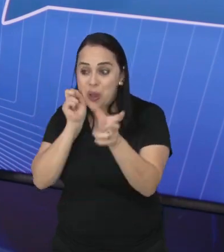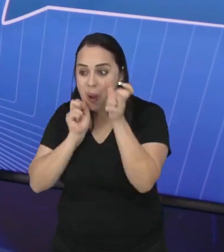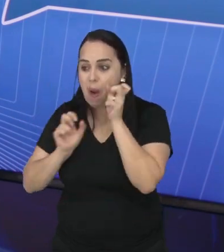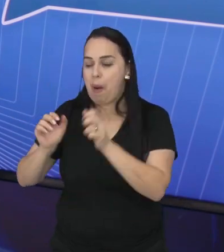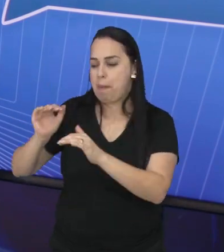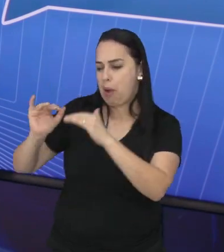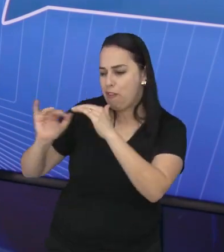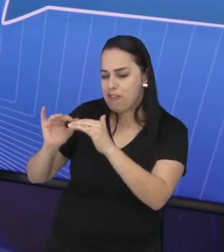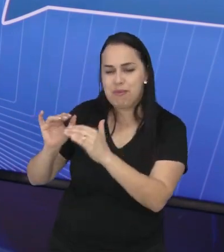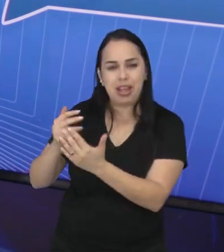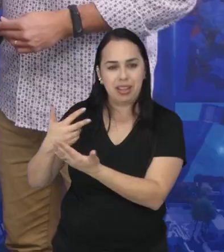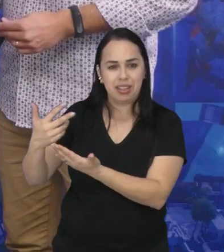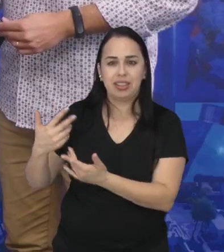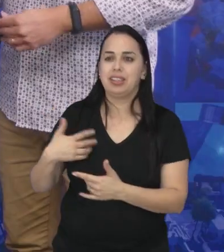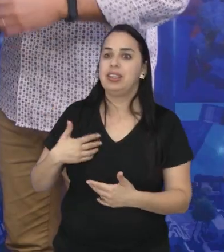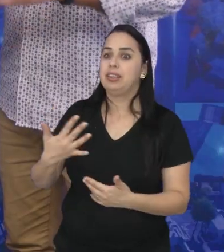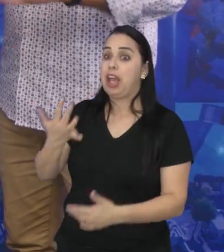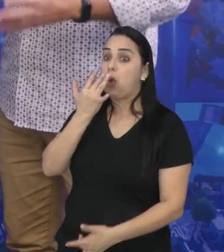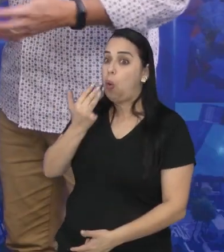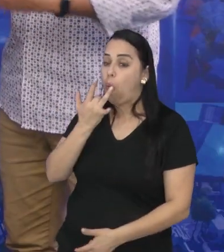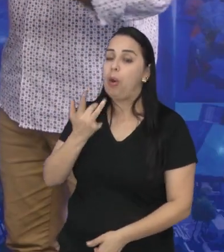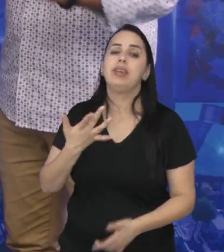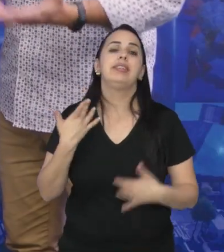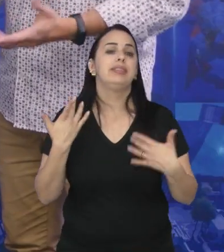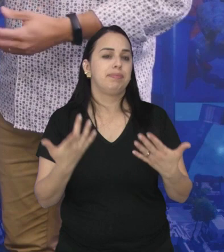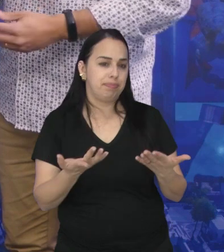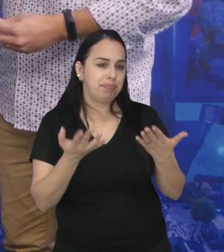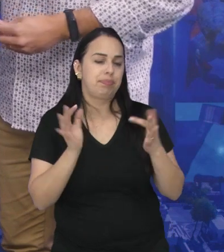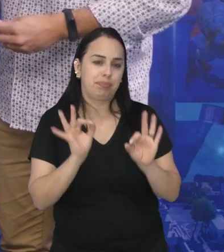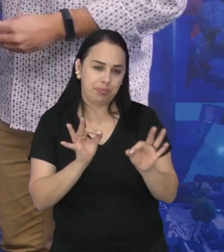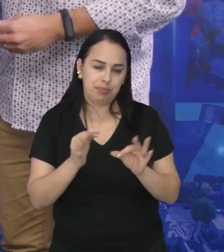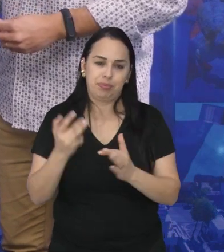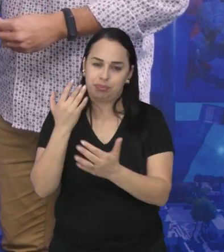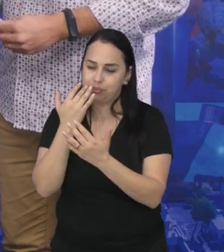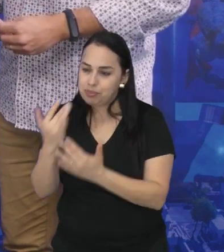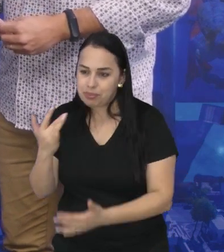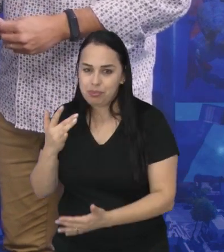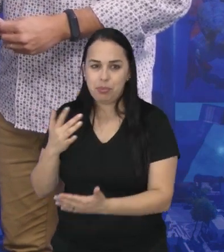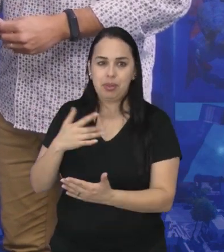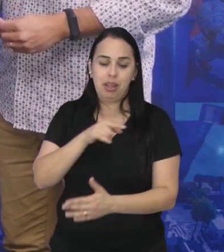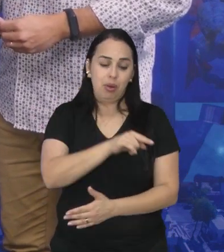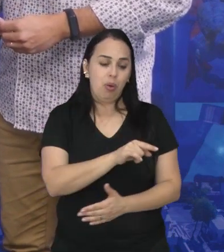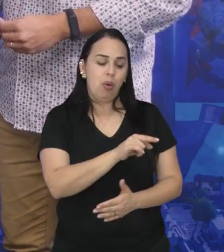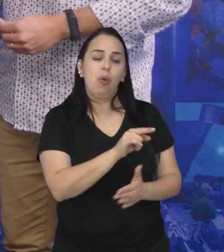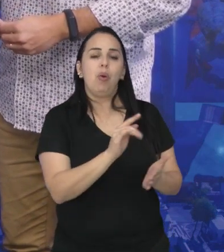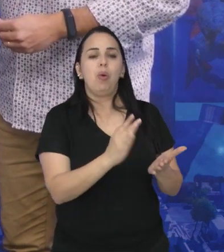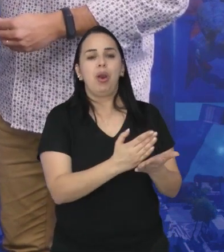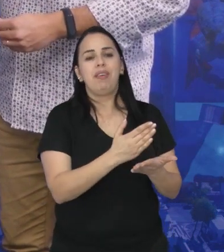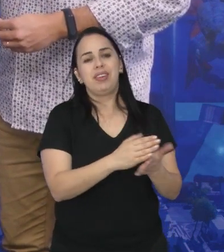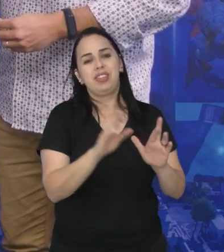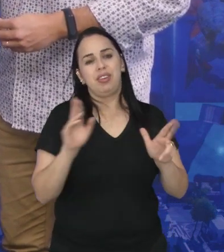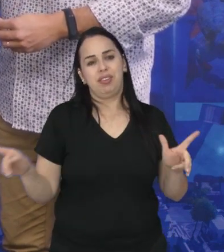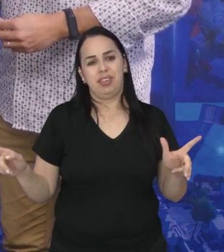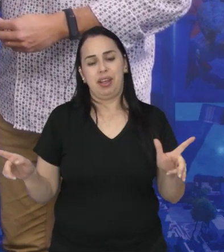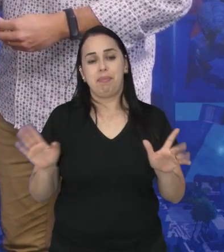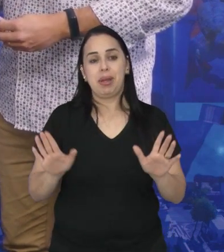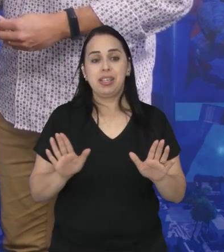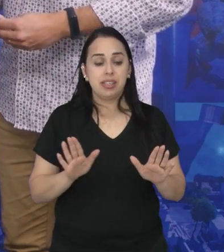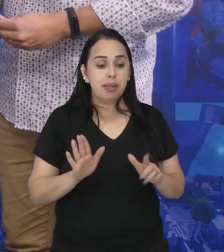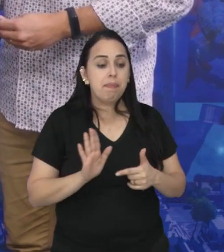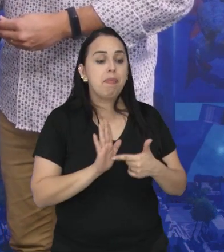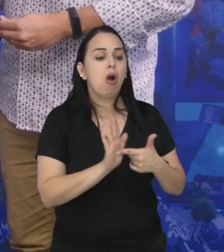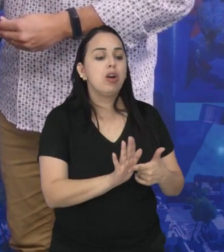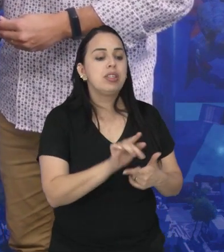som, imagem, movimento, né? Muita cor. Muita cor, né? Do que às vezes o livro. Mas se você